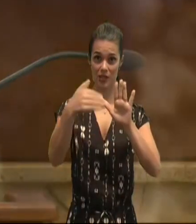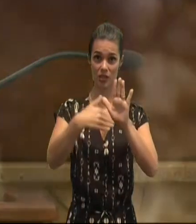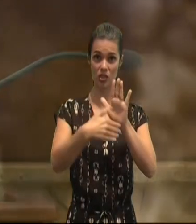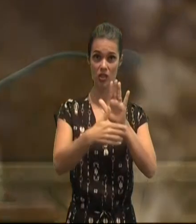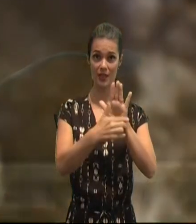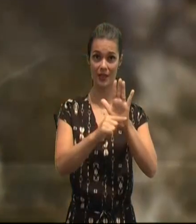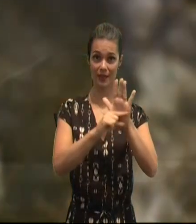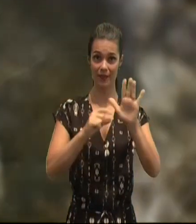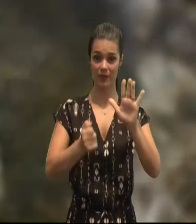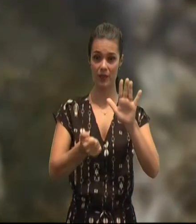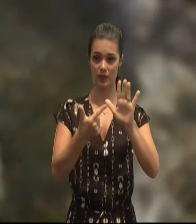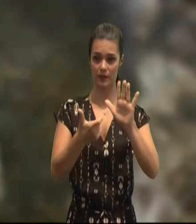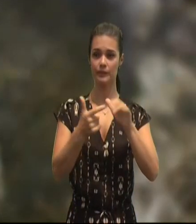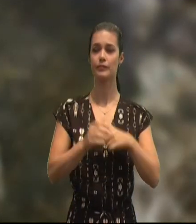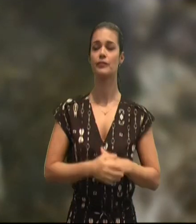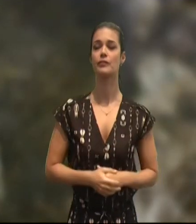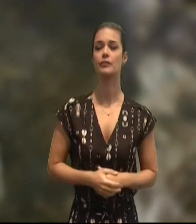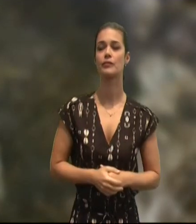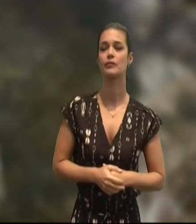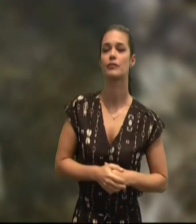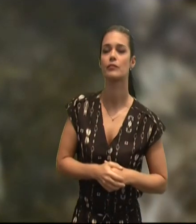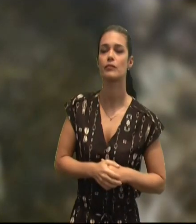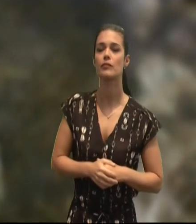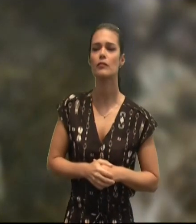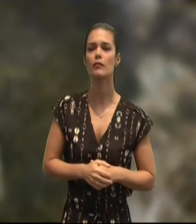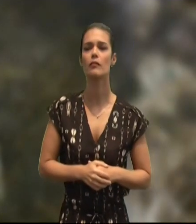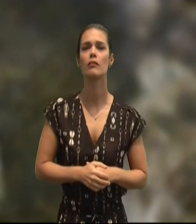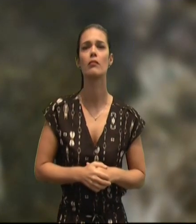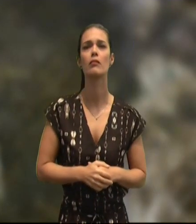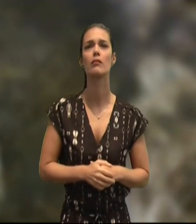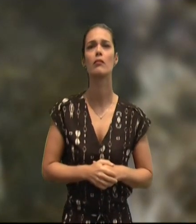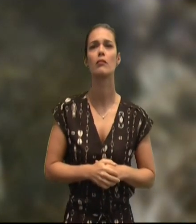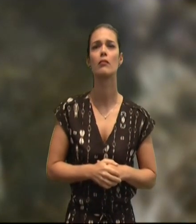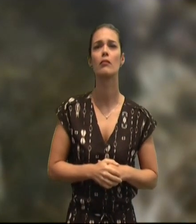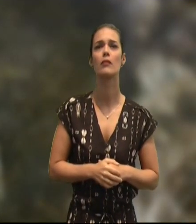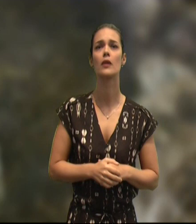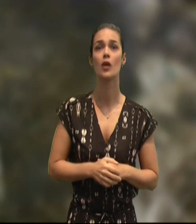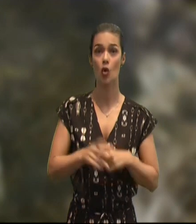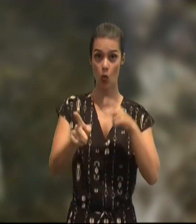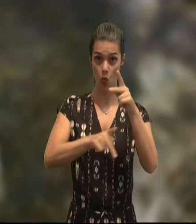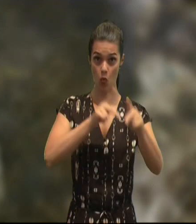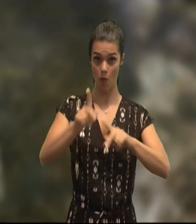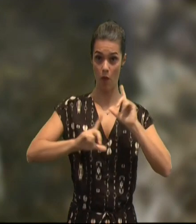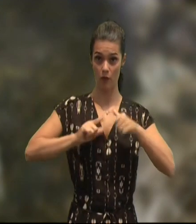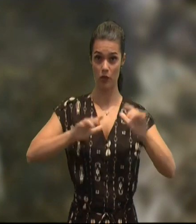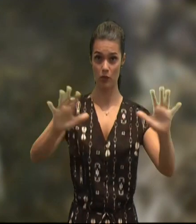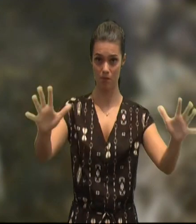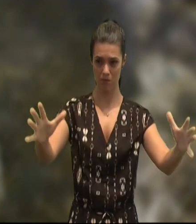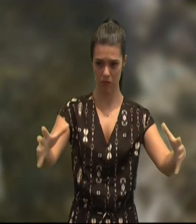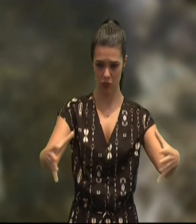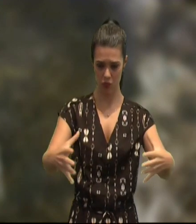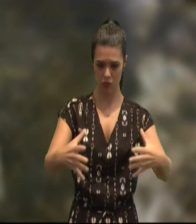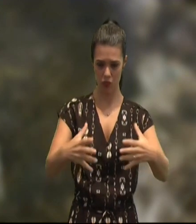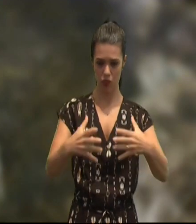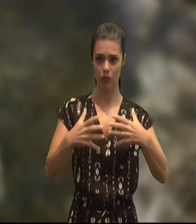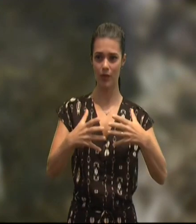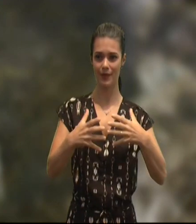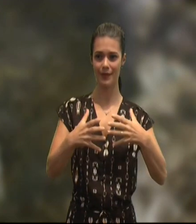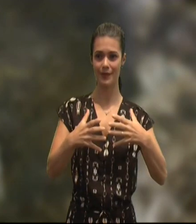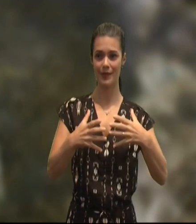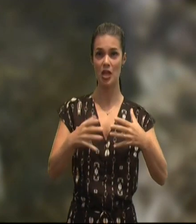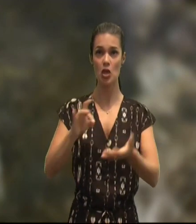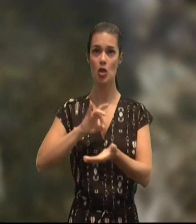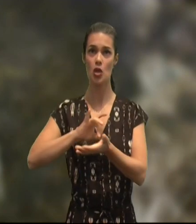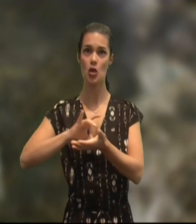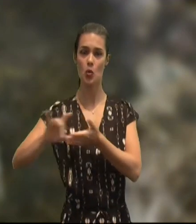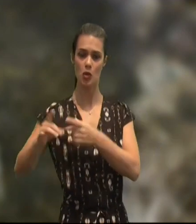filisteus ouviram que os filhos de Israel estavam congregados em Mispá, subiram os príncipes dos filhos contra Israel.